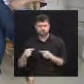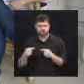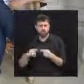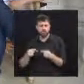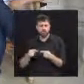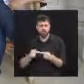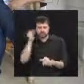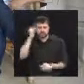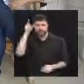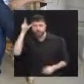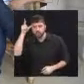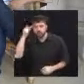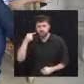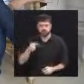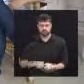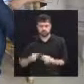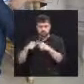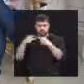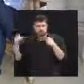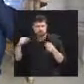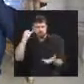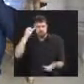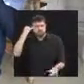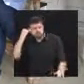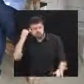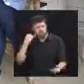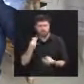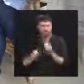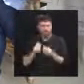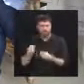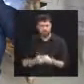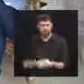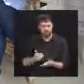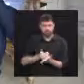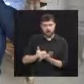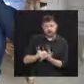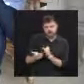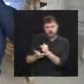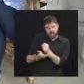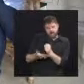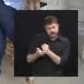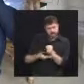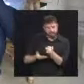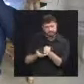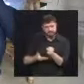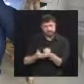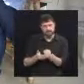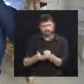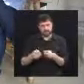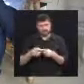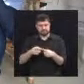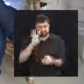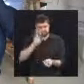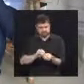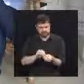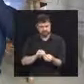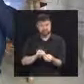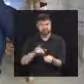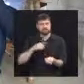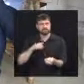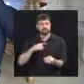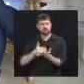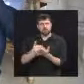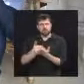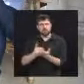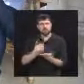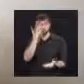oriental? Nós temos, a origem dela? A origem, você pode basear na origem da